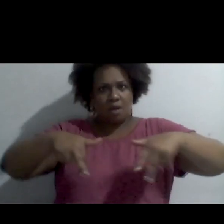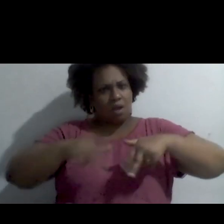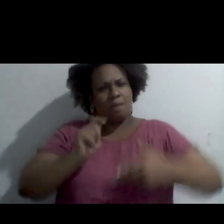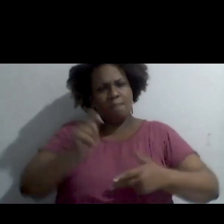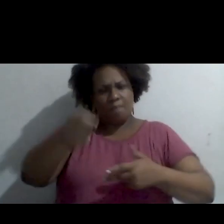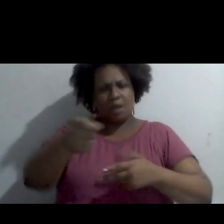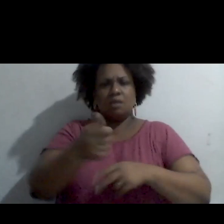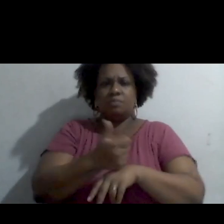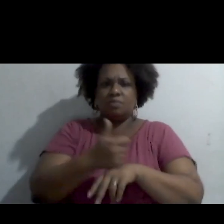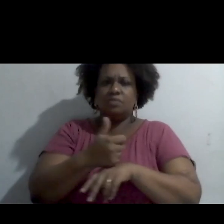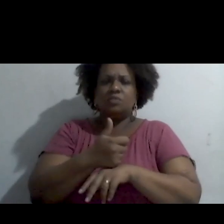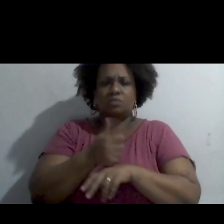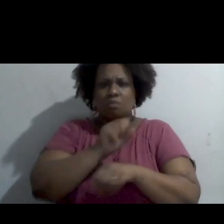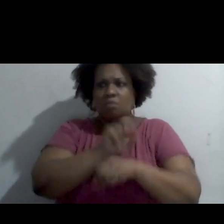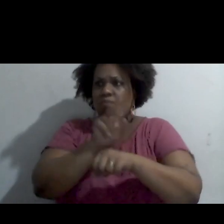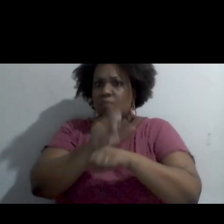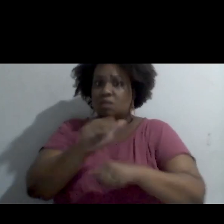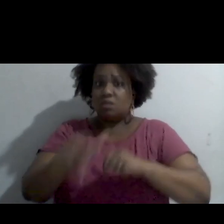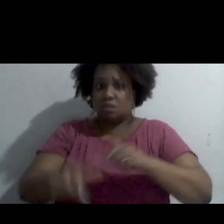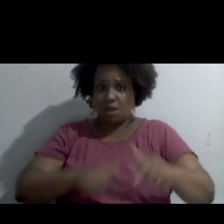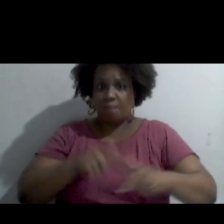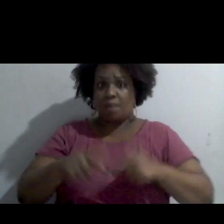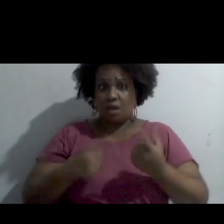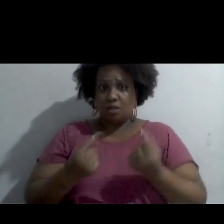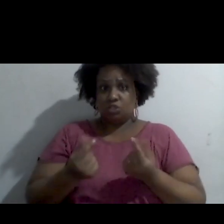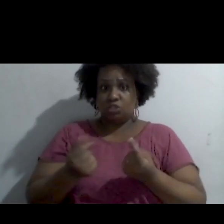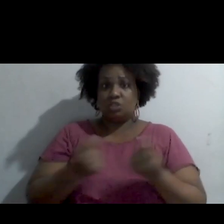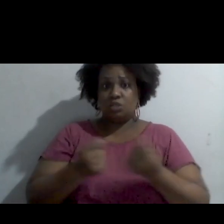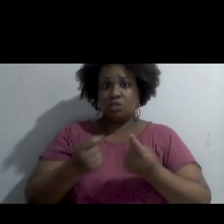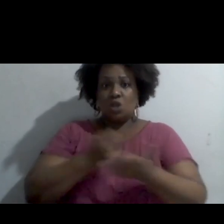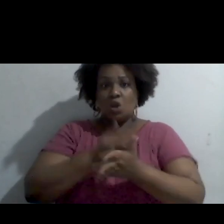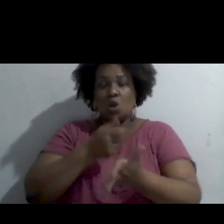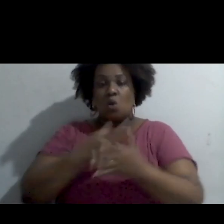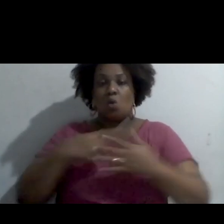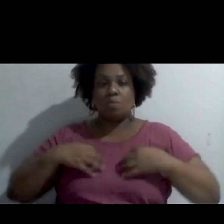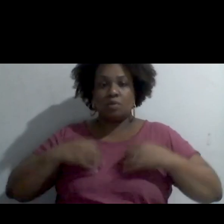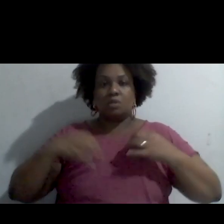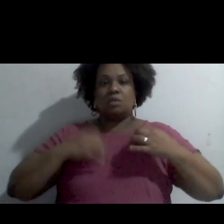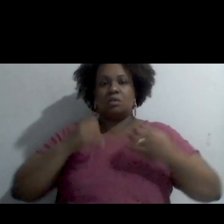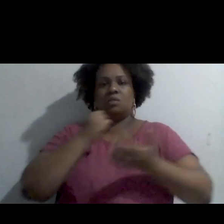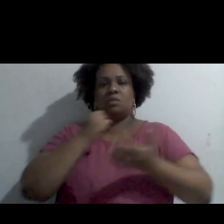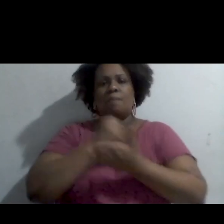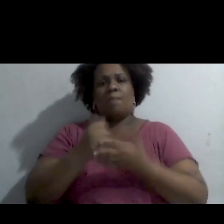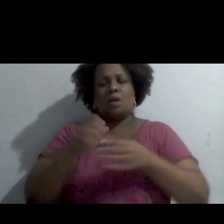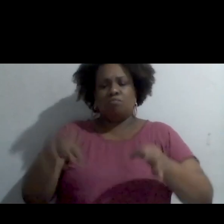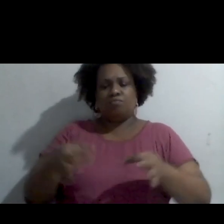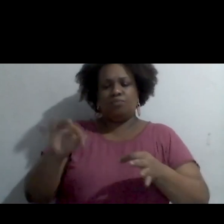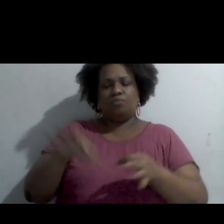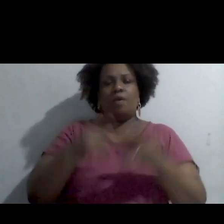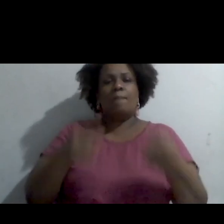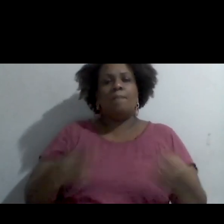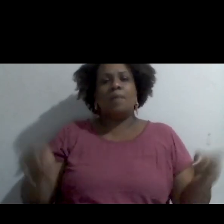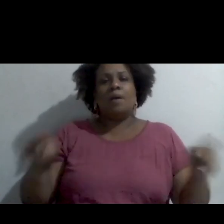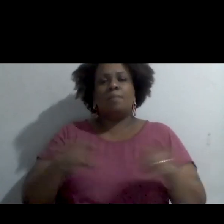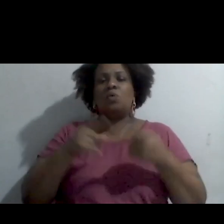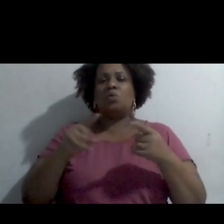gera muito emprego e renda, a gente gera economia com compra de tecido, com contratação de costureiras, de músicos, de aluguel de